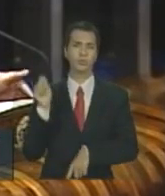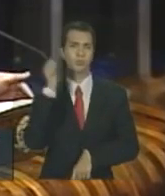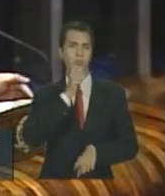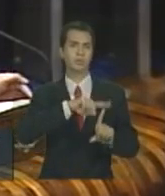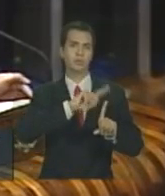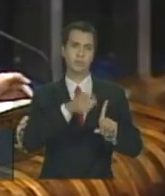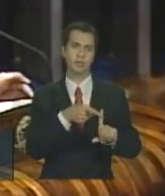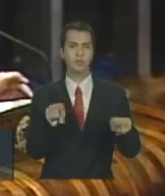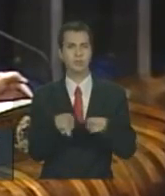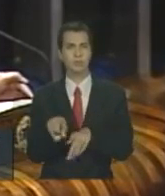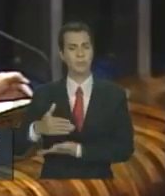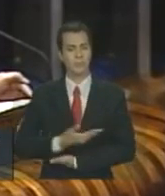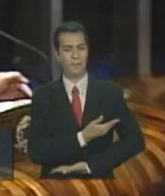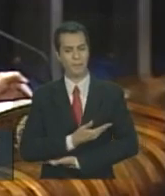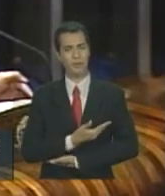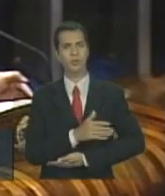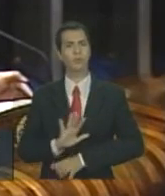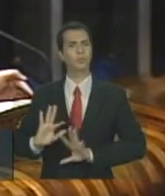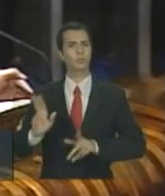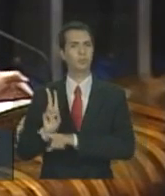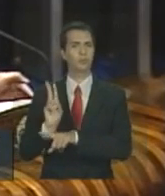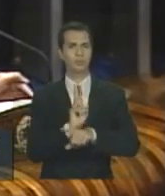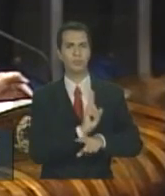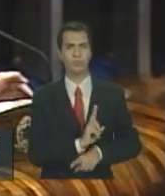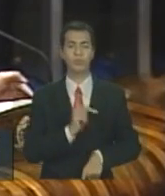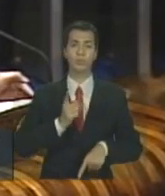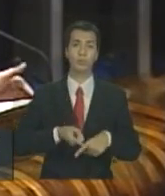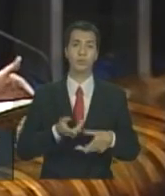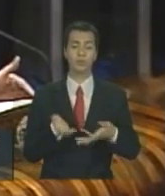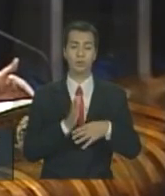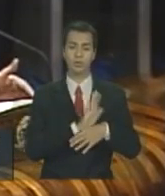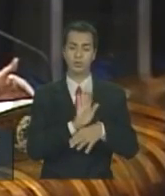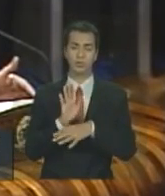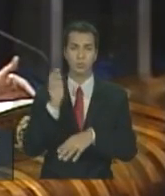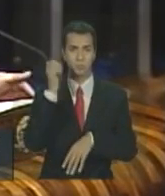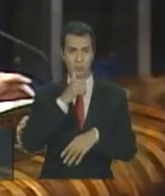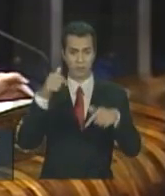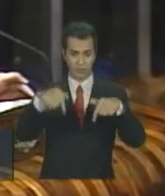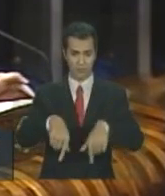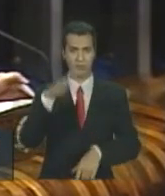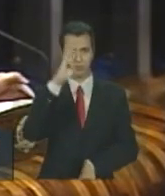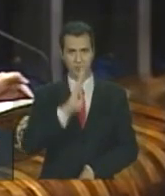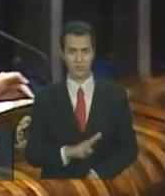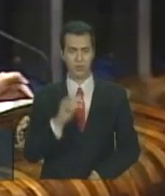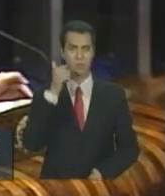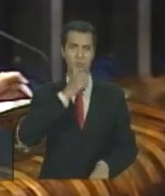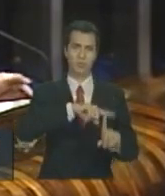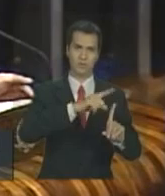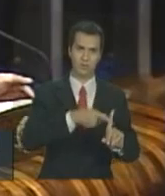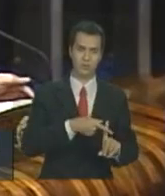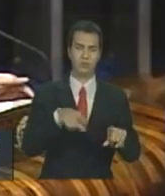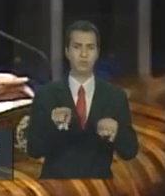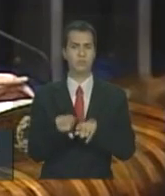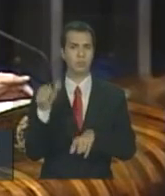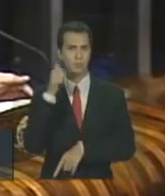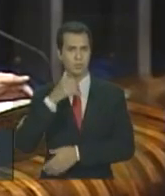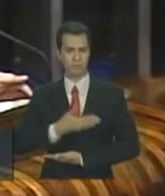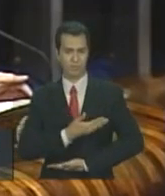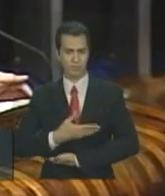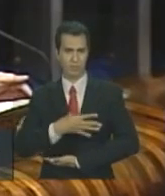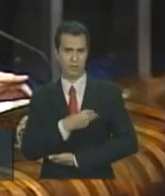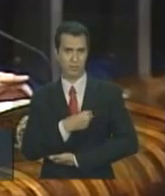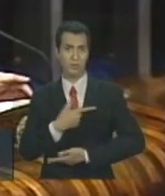vez mais garanta-se à mulher brasileira, à mulher gestante e nutriz,